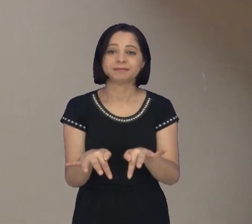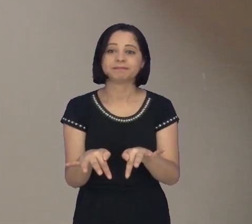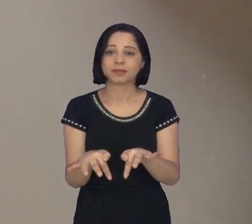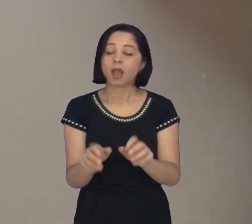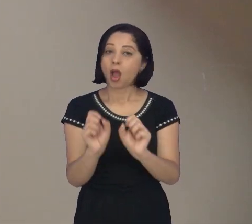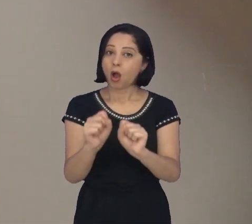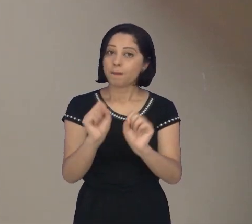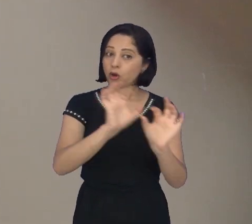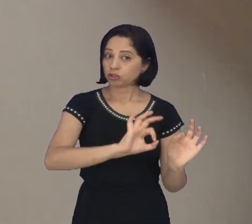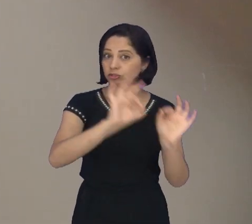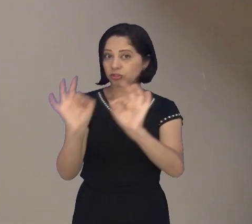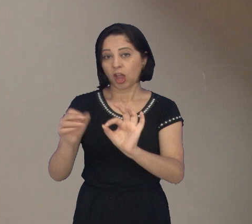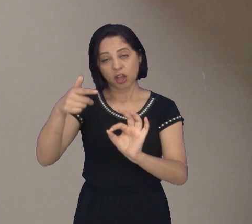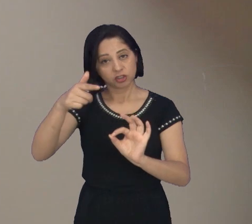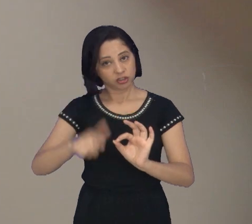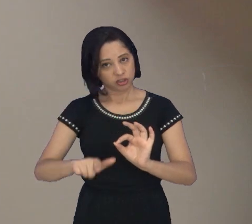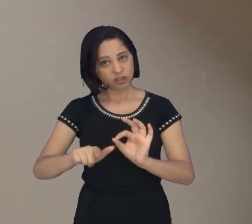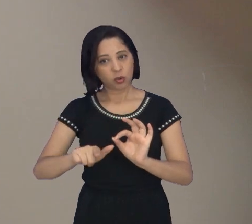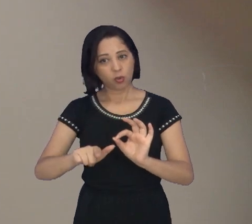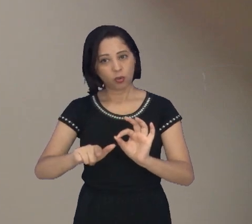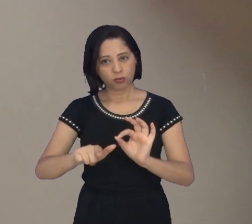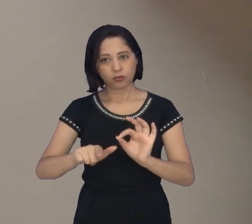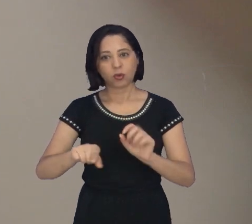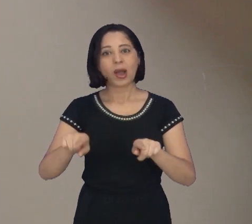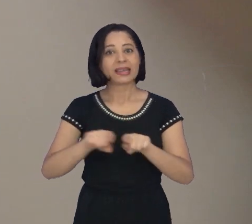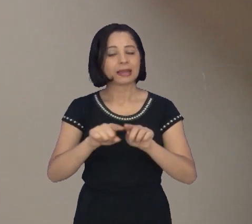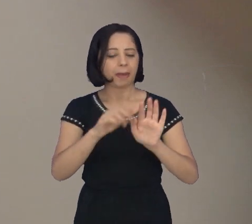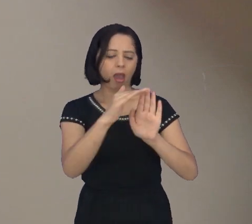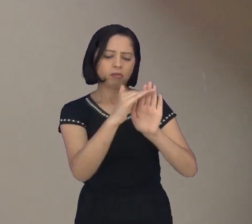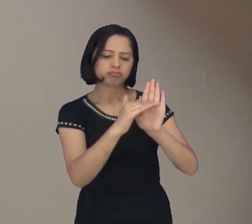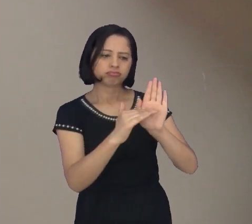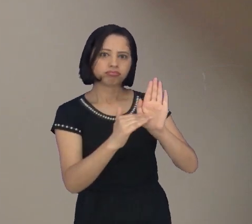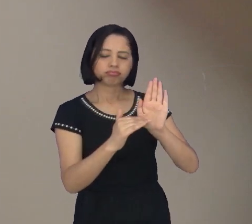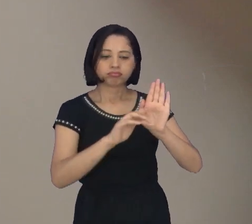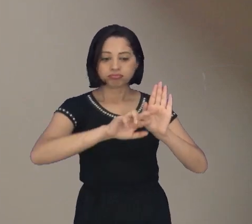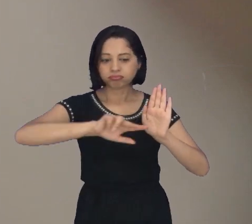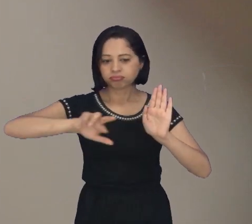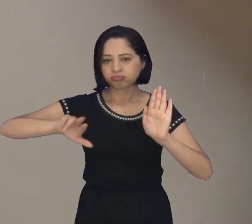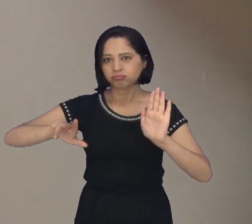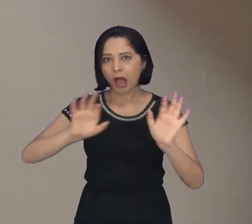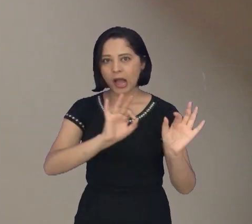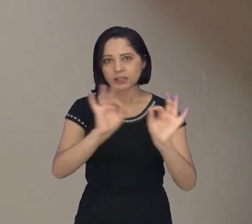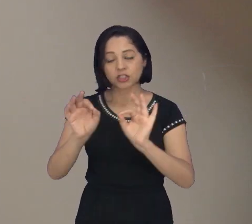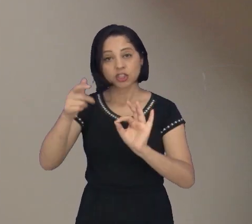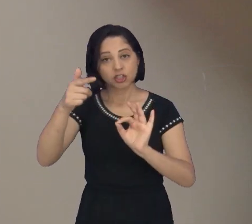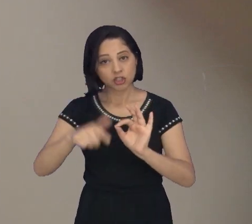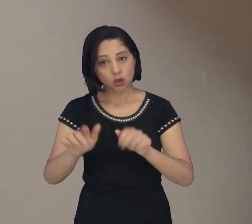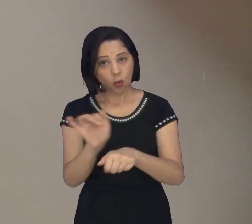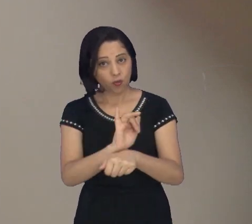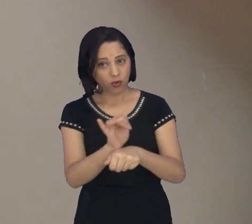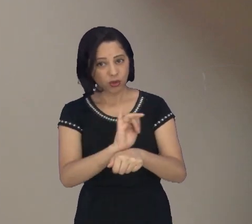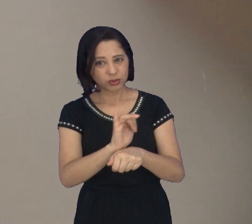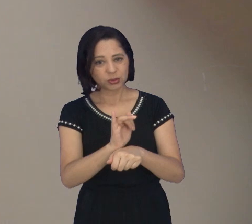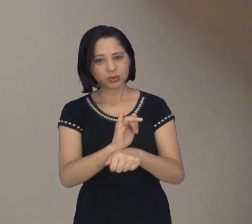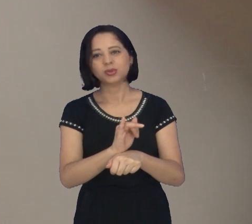Você pode rever esse e todos os nossos programas no nosso canal do YouTube. E acompanhe